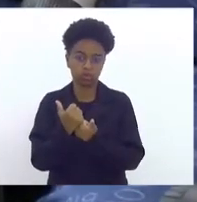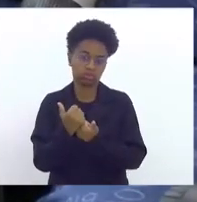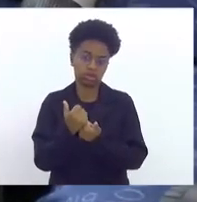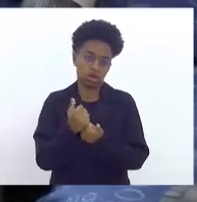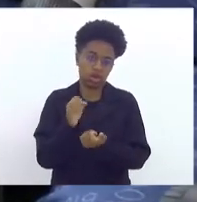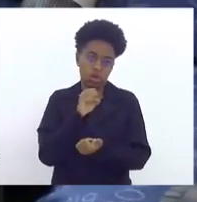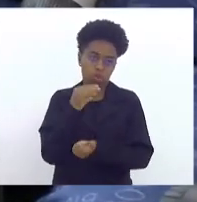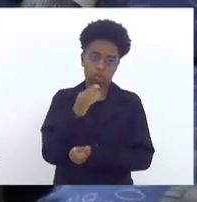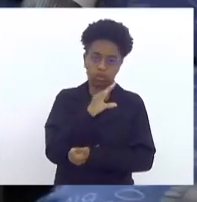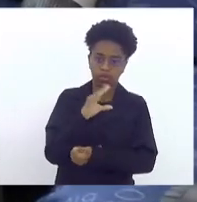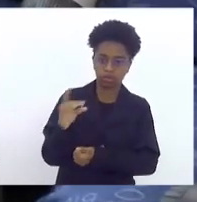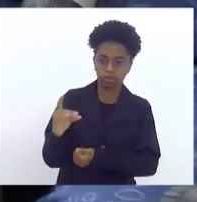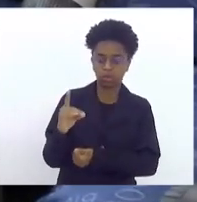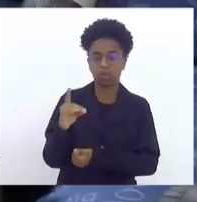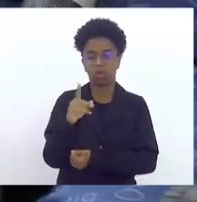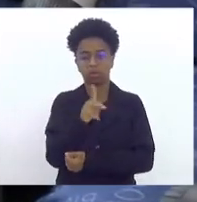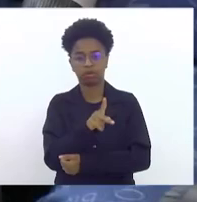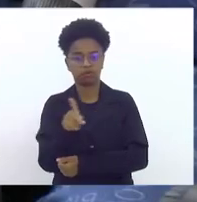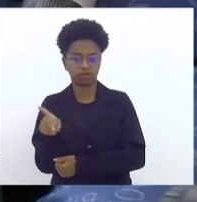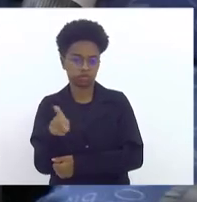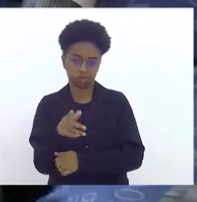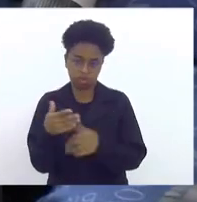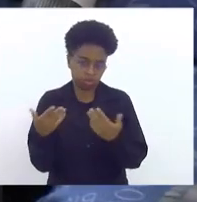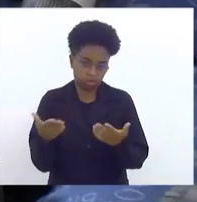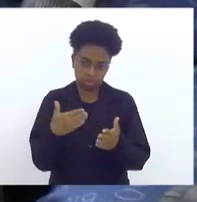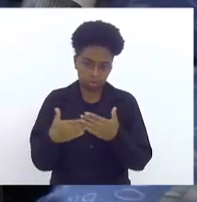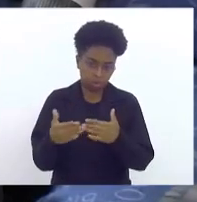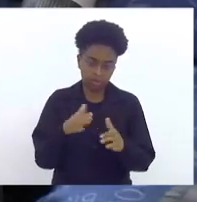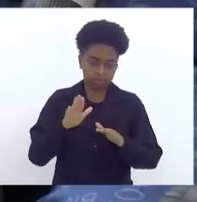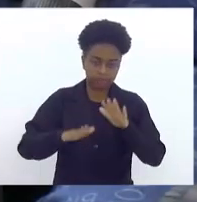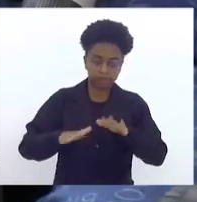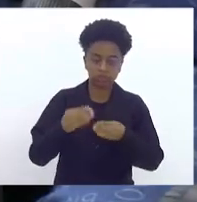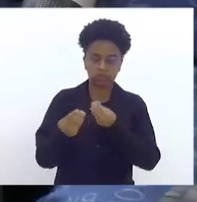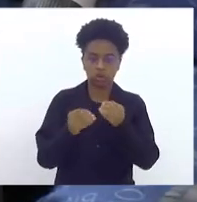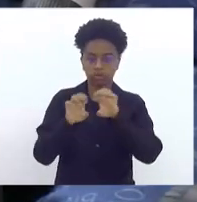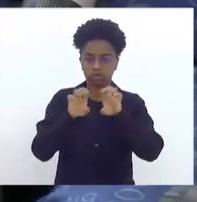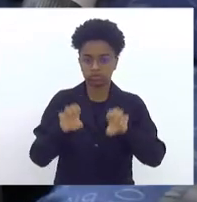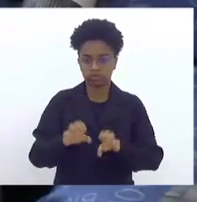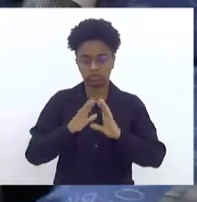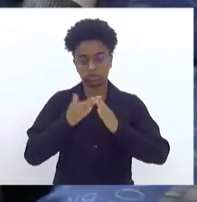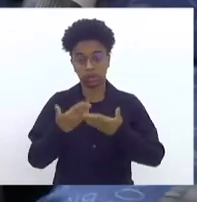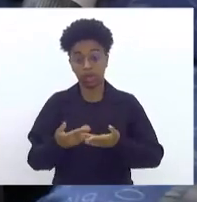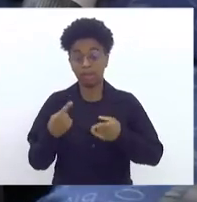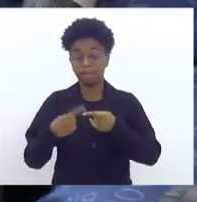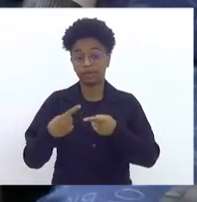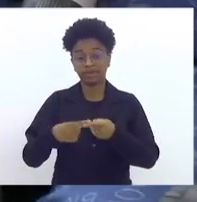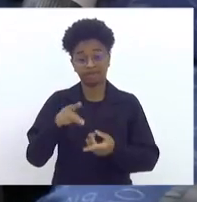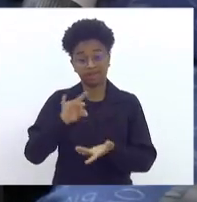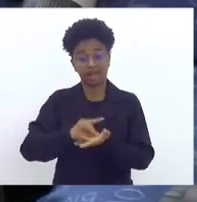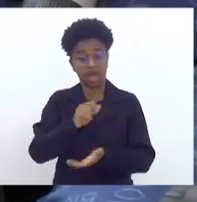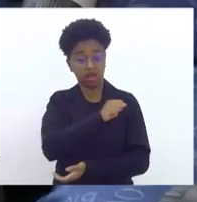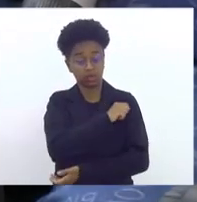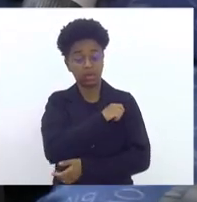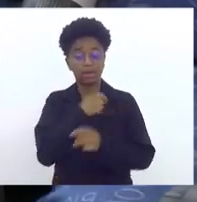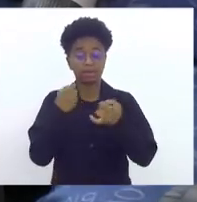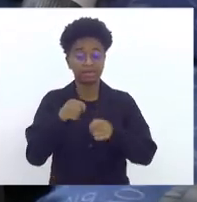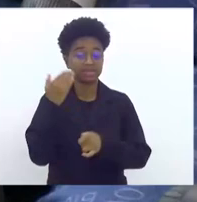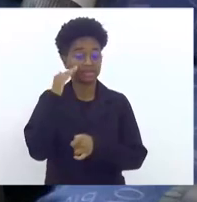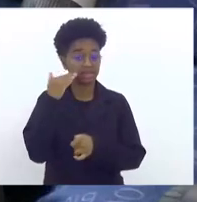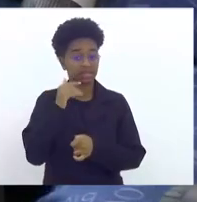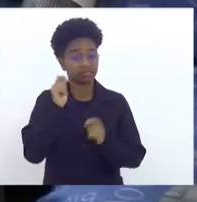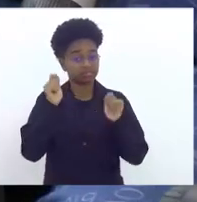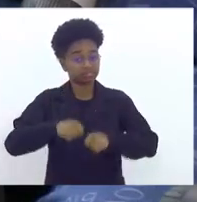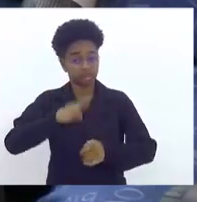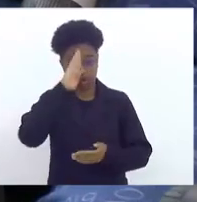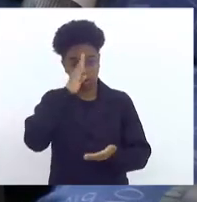de sua confiança e depende da estrutura de cada escola mas o aluno é Laser de confiança que ele mantém essa confiança para